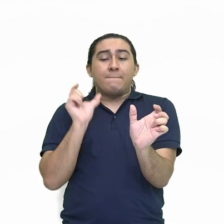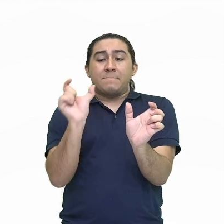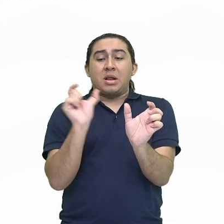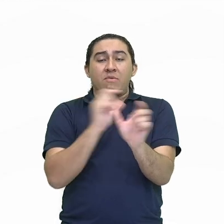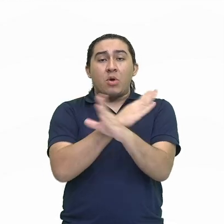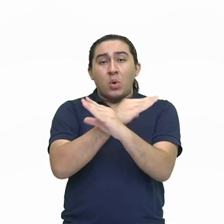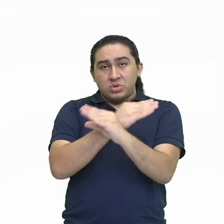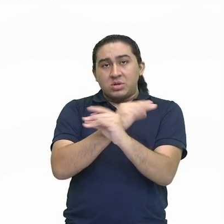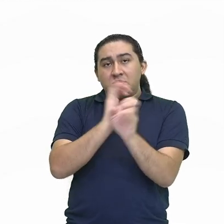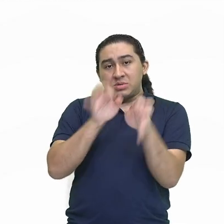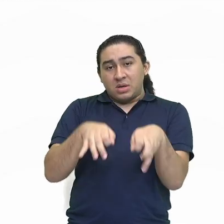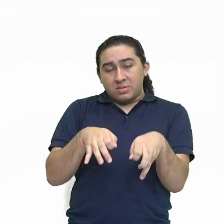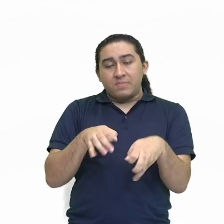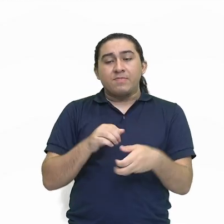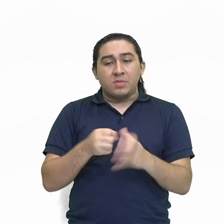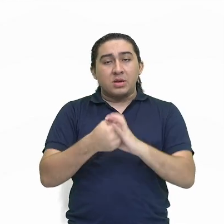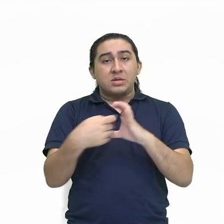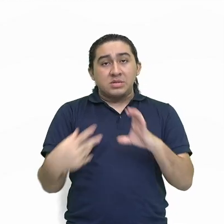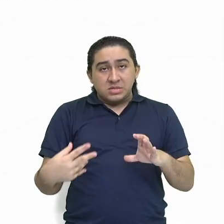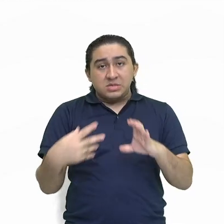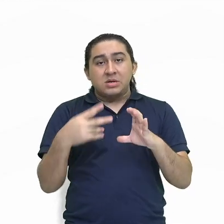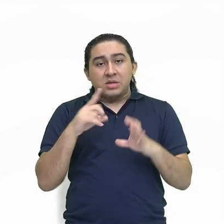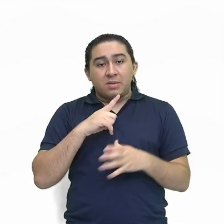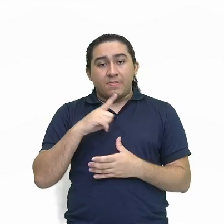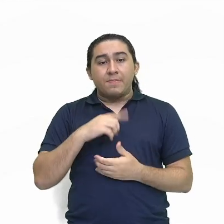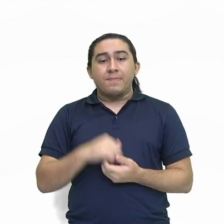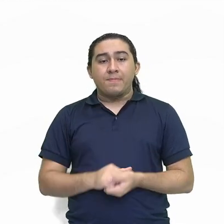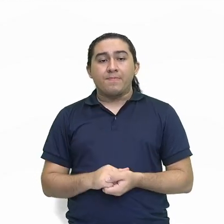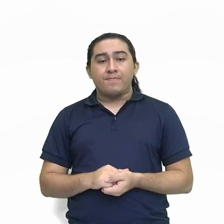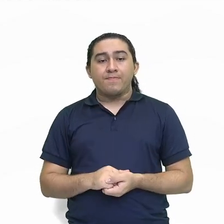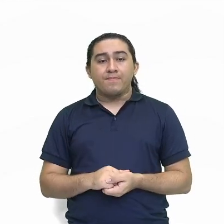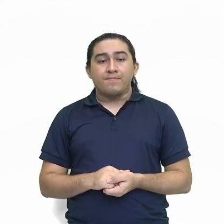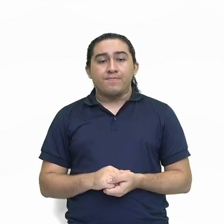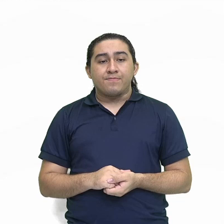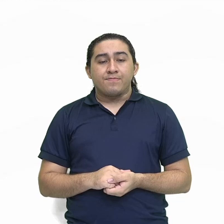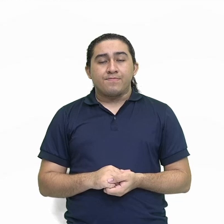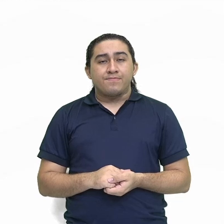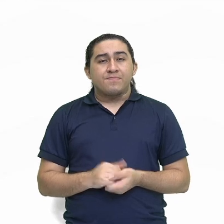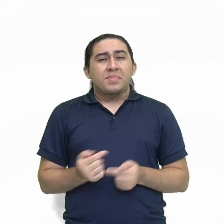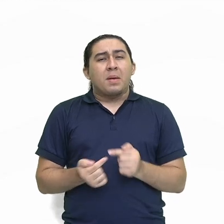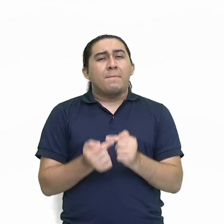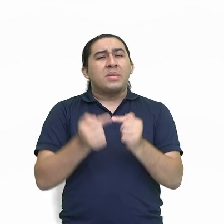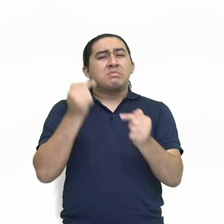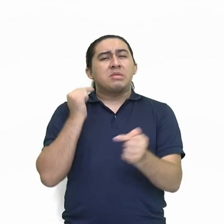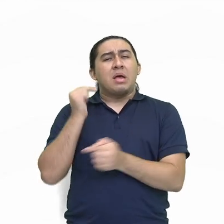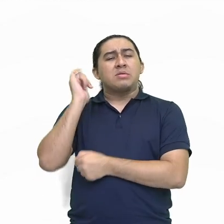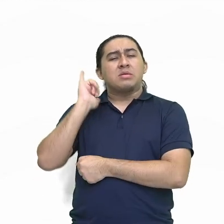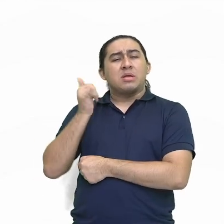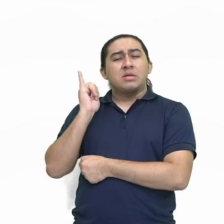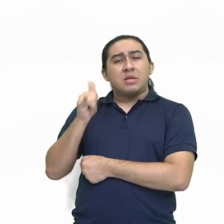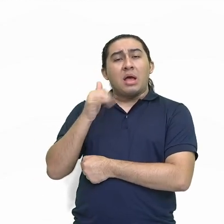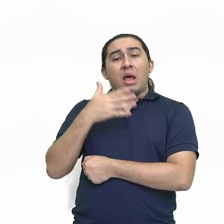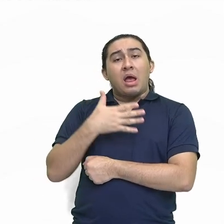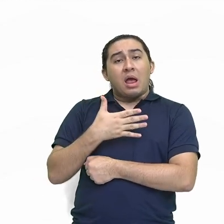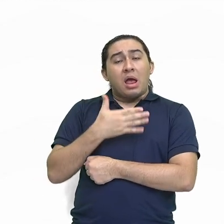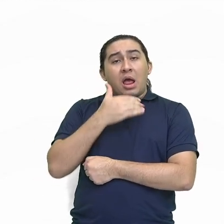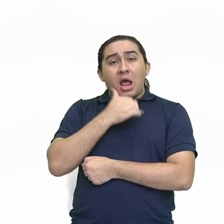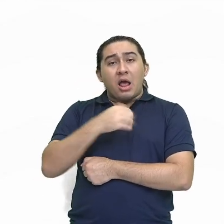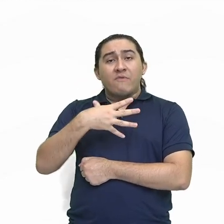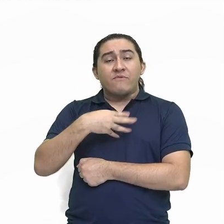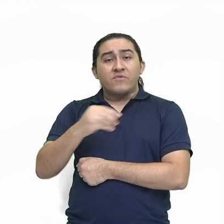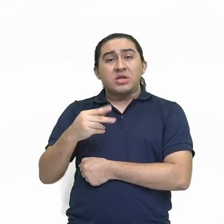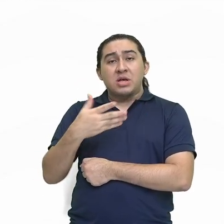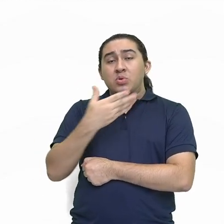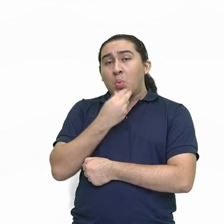conjunções, nesses elementos coesivos que aparecem, tá? Então, conta-se que a filha do cacique de